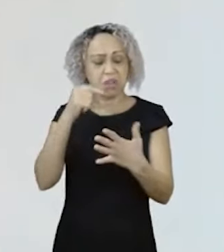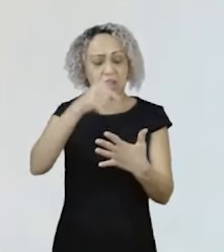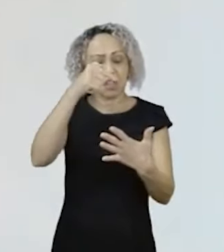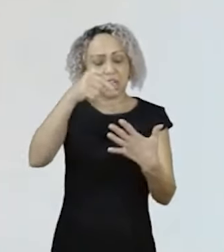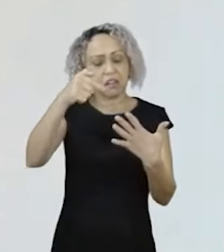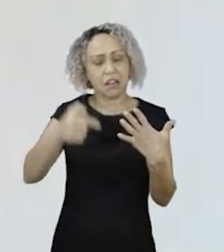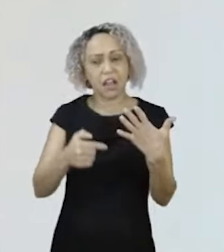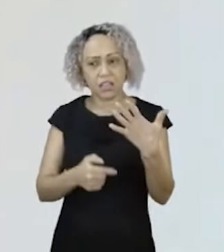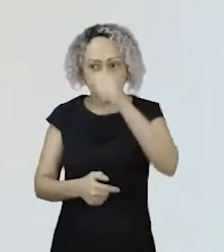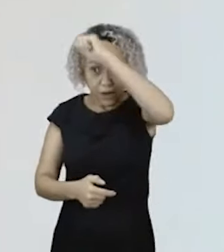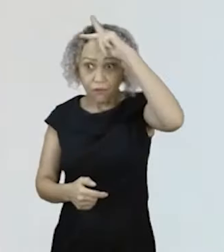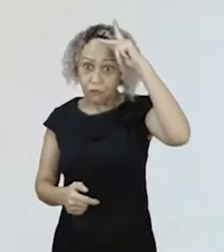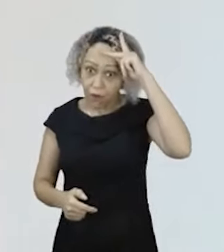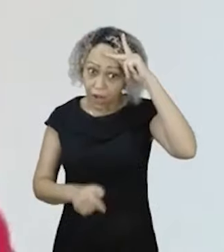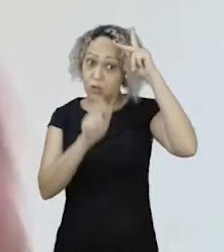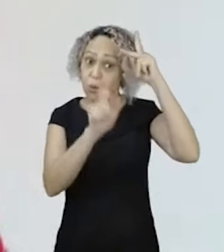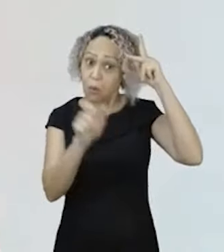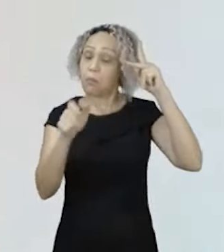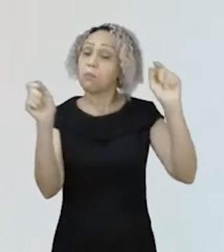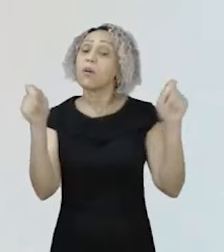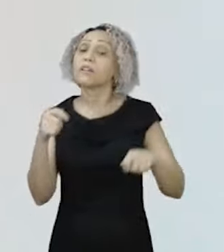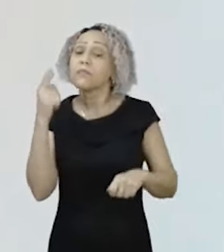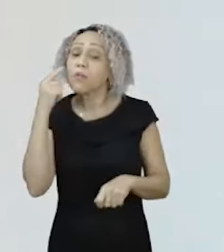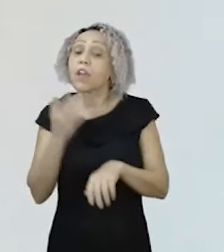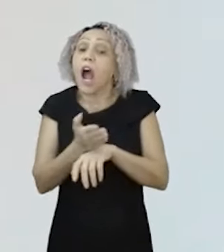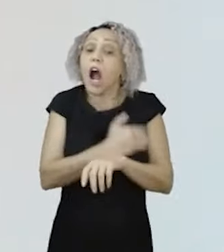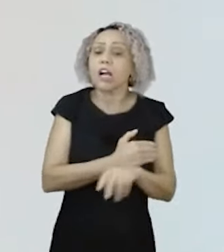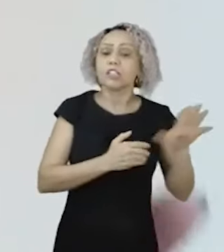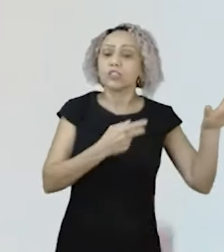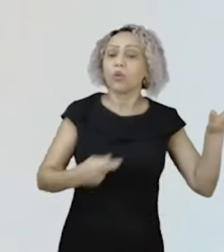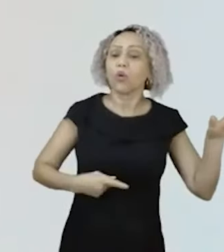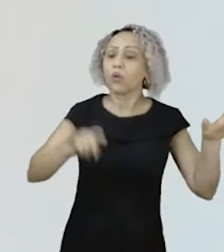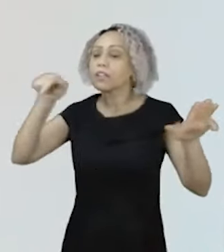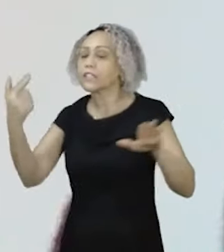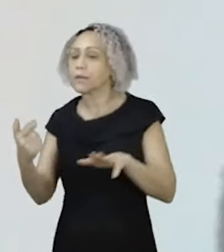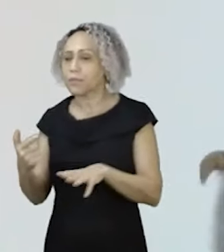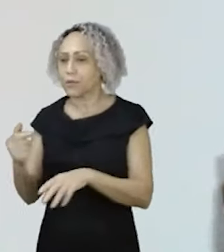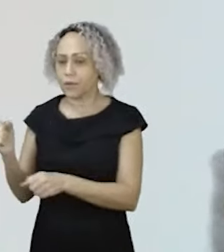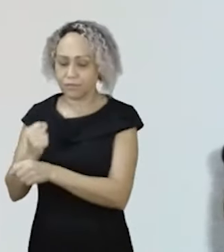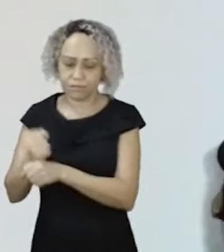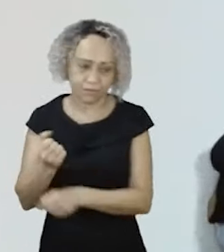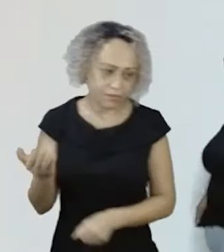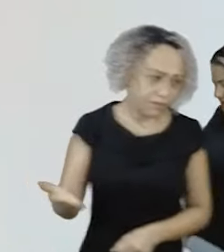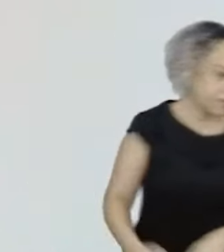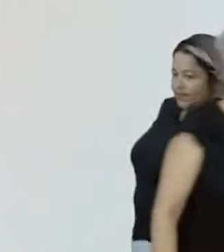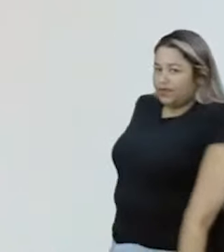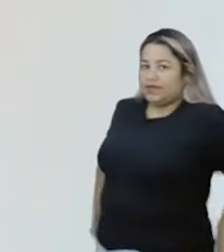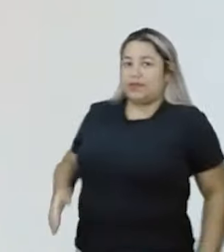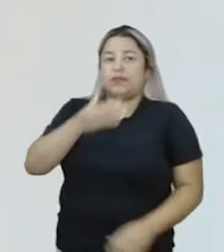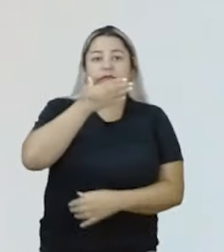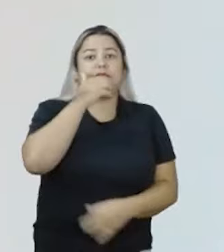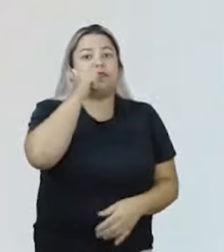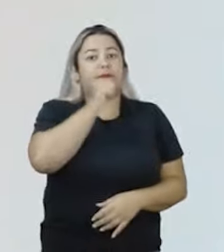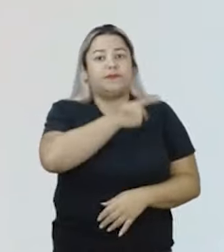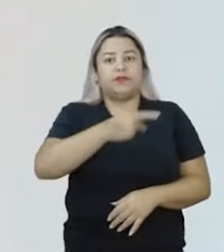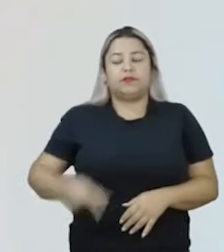de obras antes do presidente Lula, o que chegou do intervalo do governo do presidente Lula, da presidenta Dilma e o que